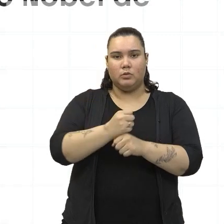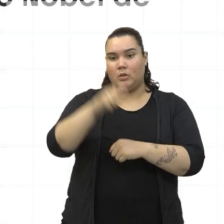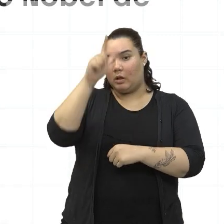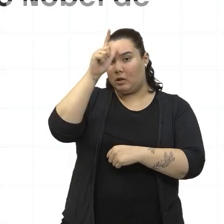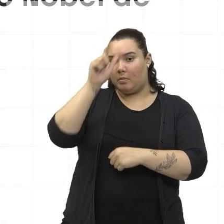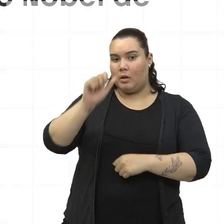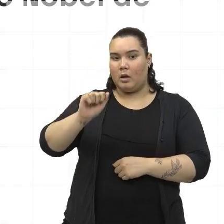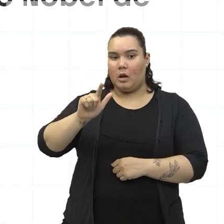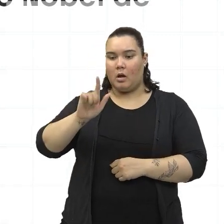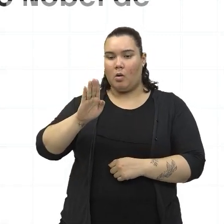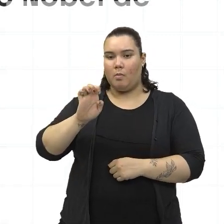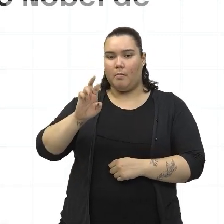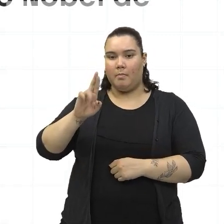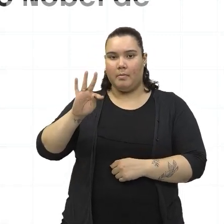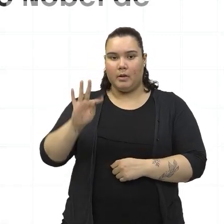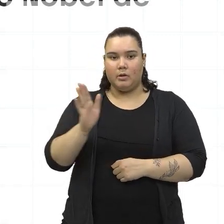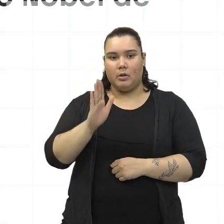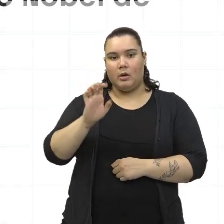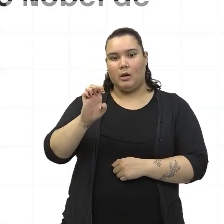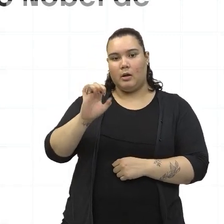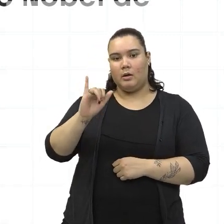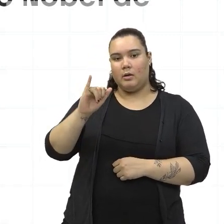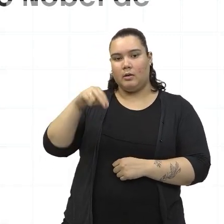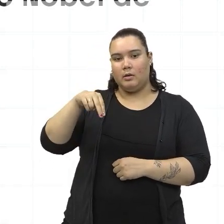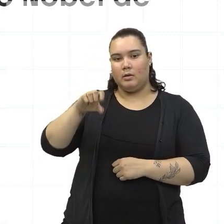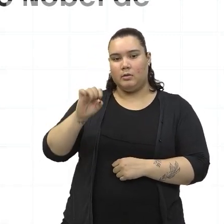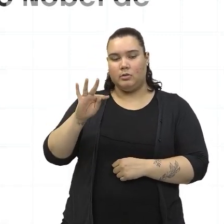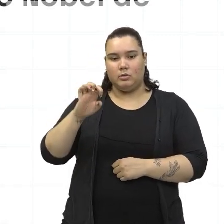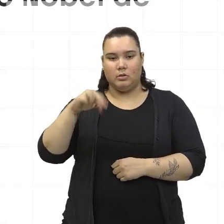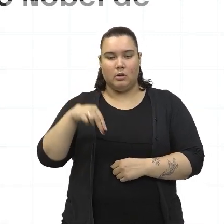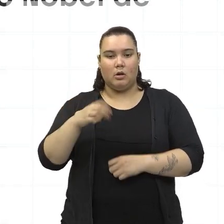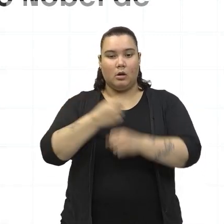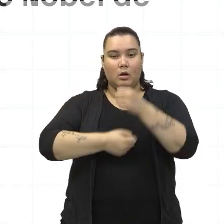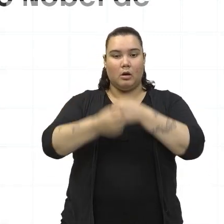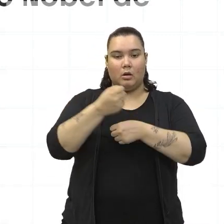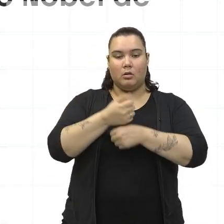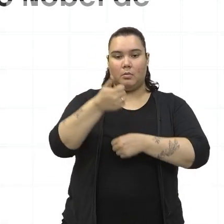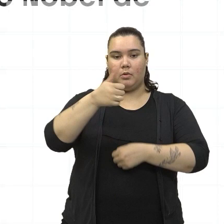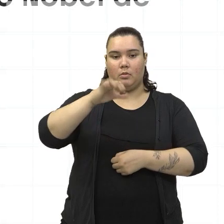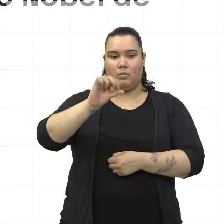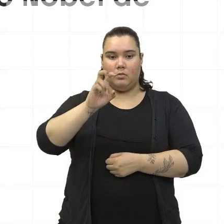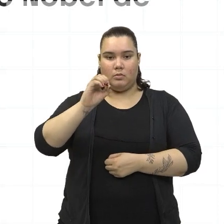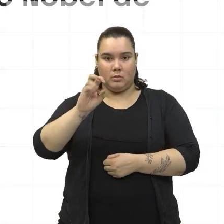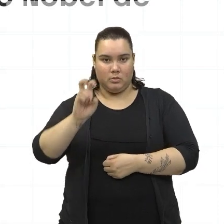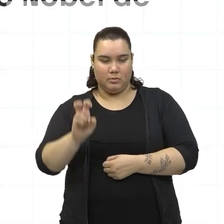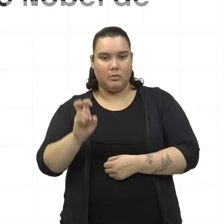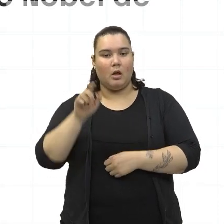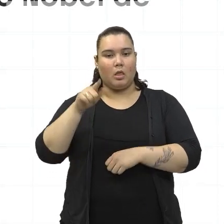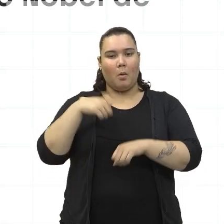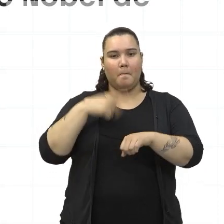Albert Einstein em 1905, o que lhe rendeu o Prêmio Nobel de Física em